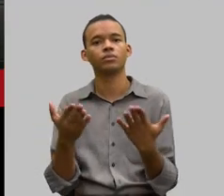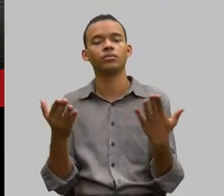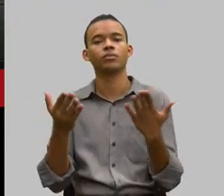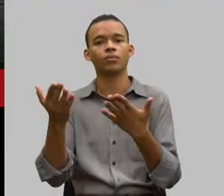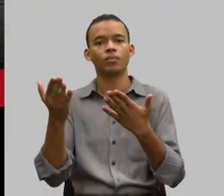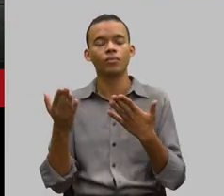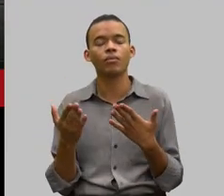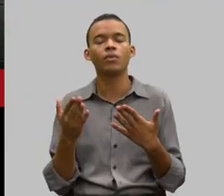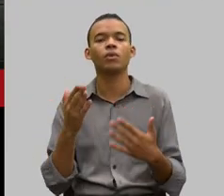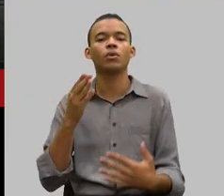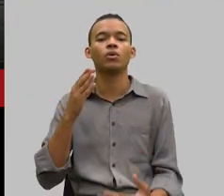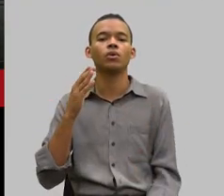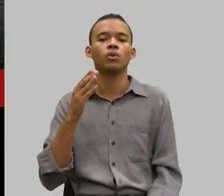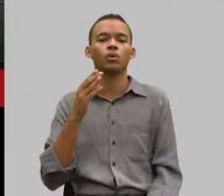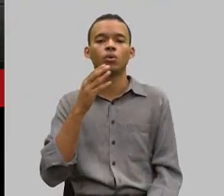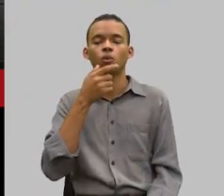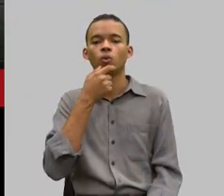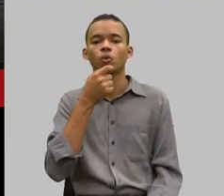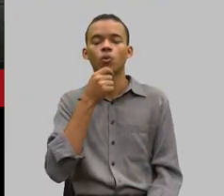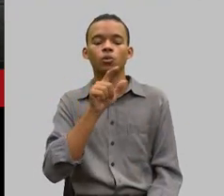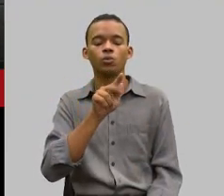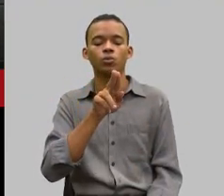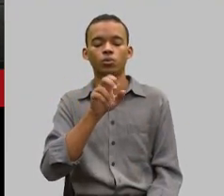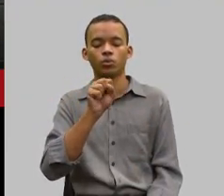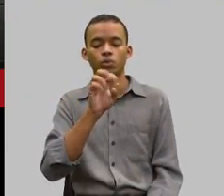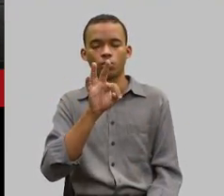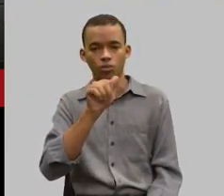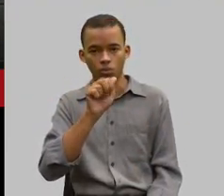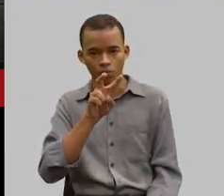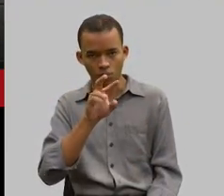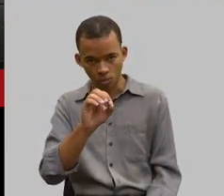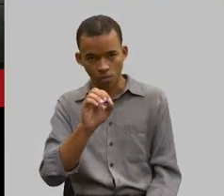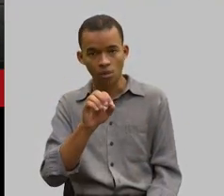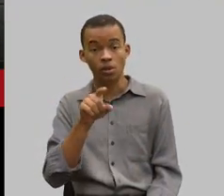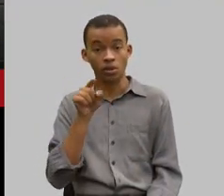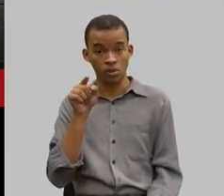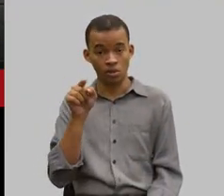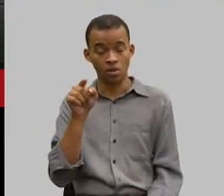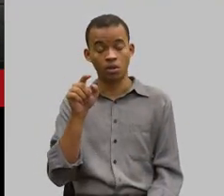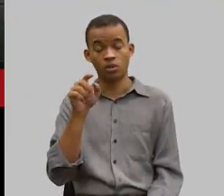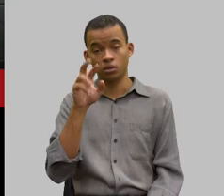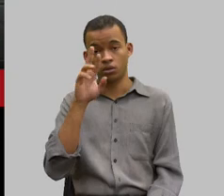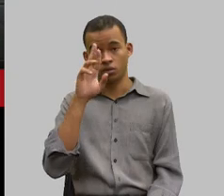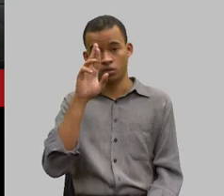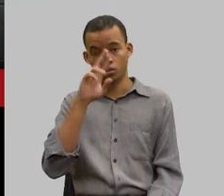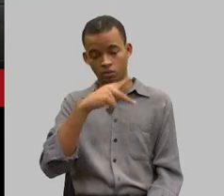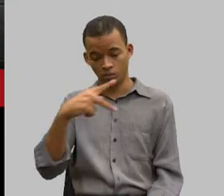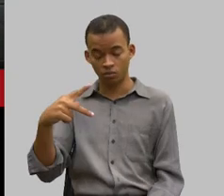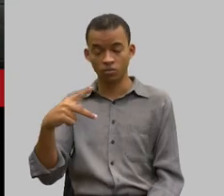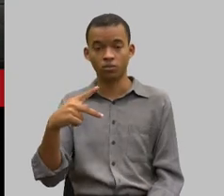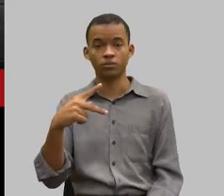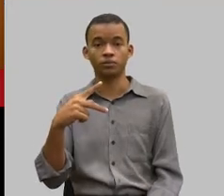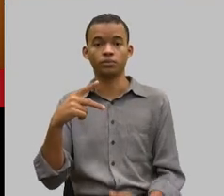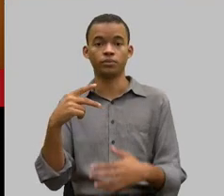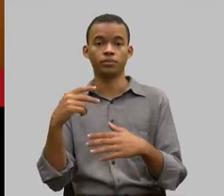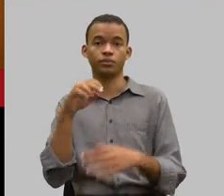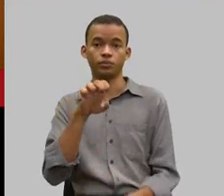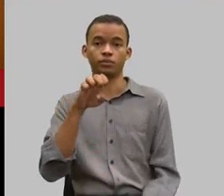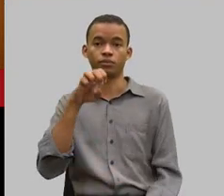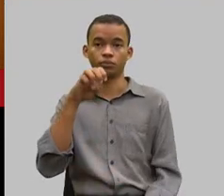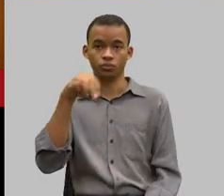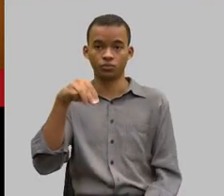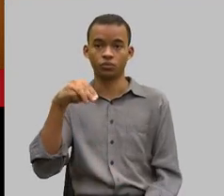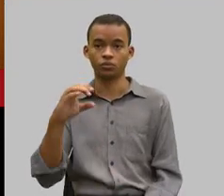Gustavo Oliveira presidente da empresa Mineira de comunicação muito